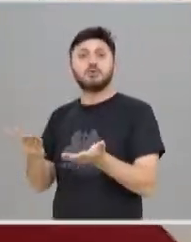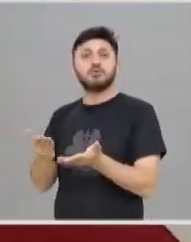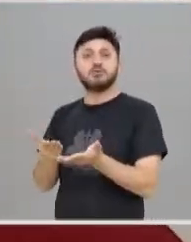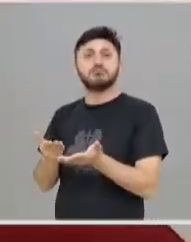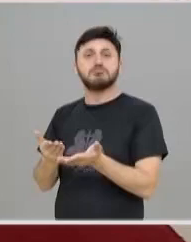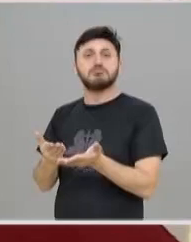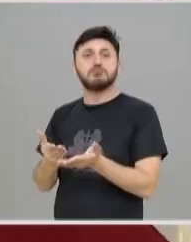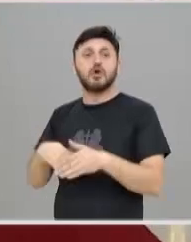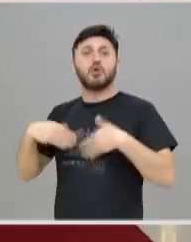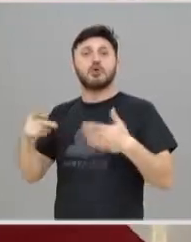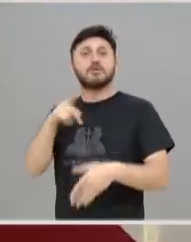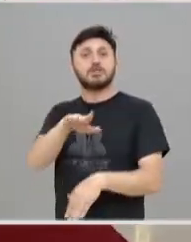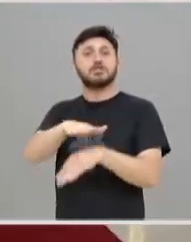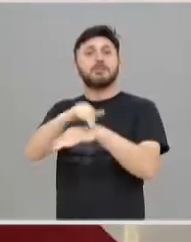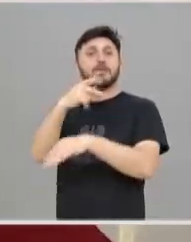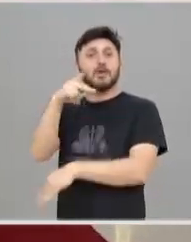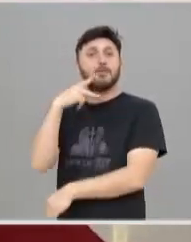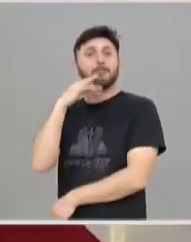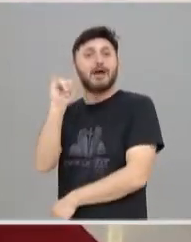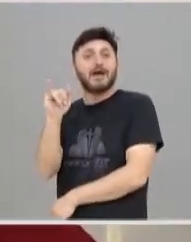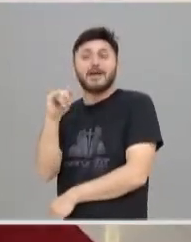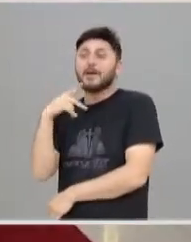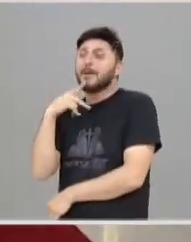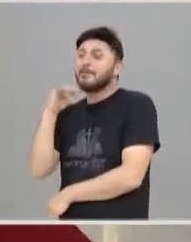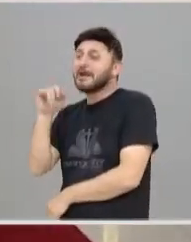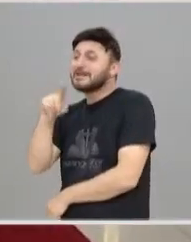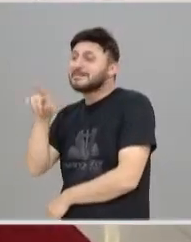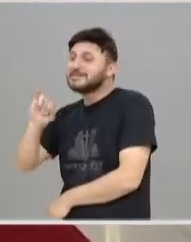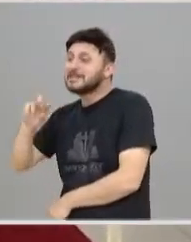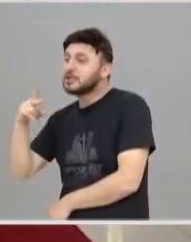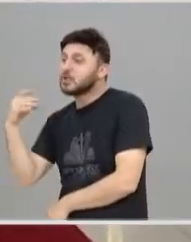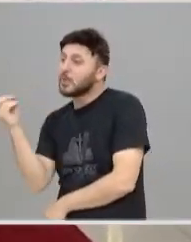Quando foi que você chamou paizinho?